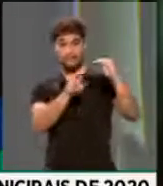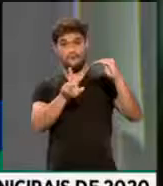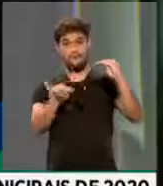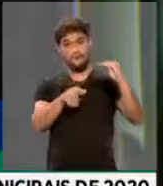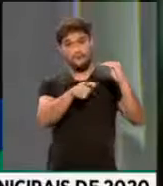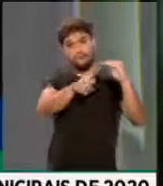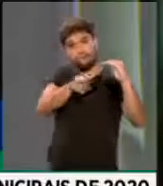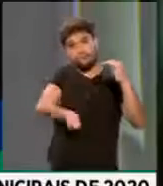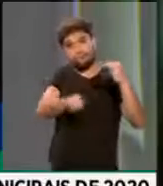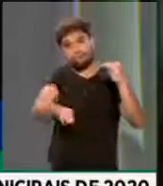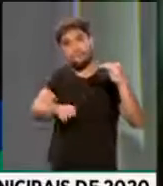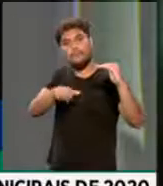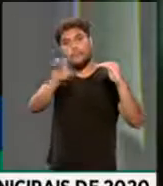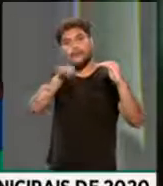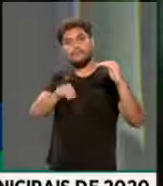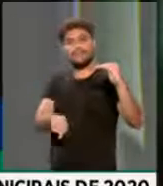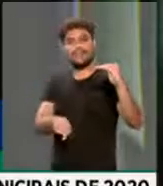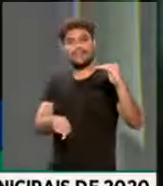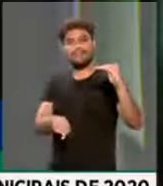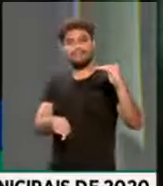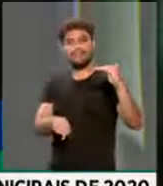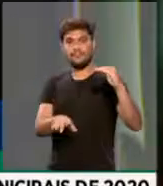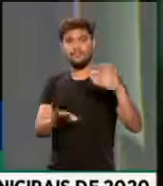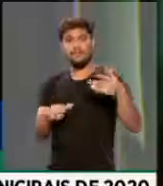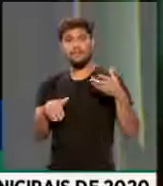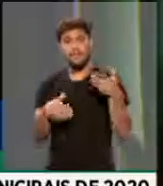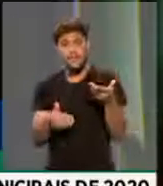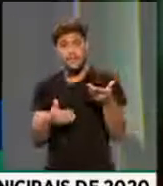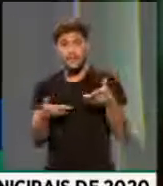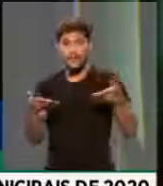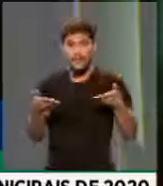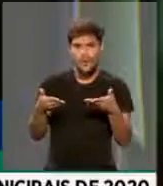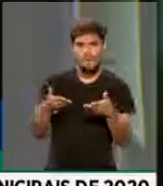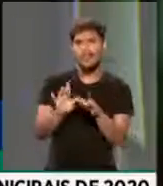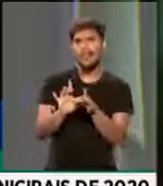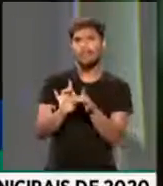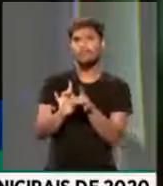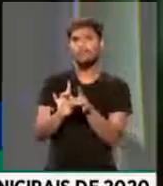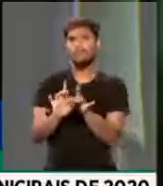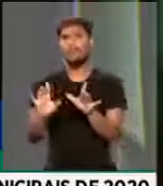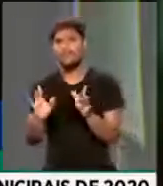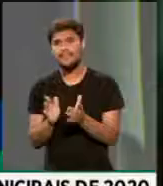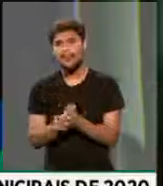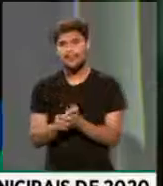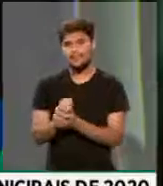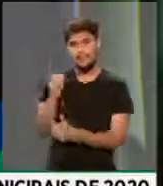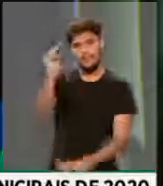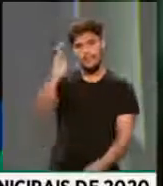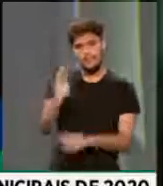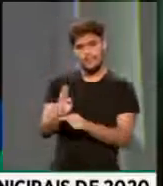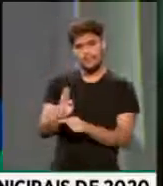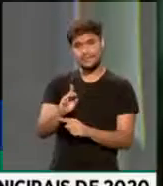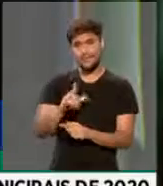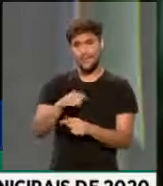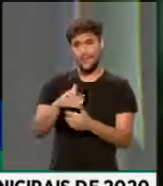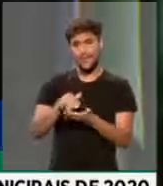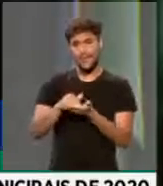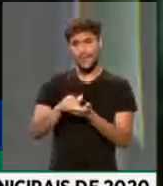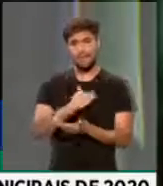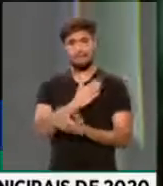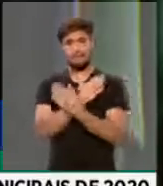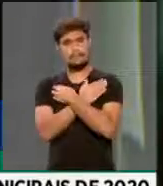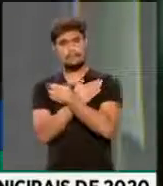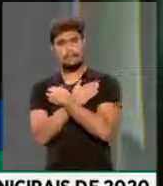sua vontade. Qual é a liberdade que tem hoje um brasileiro, num país que tem mais desempregados do